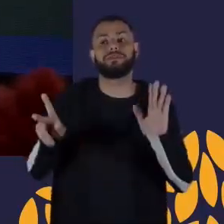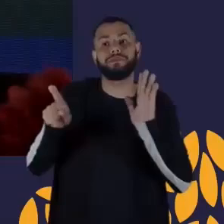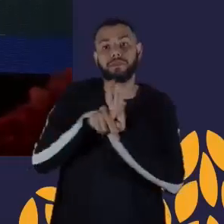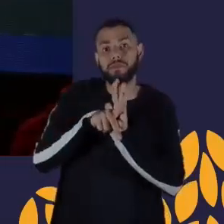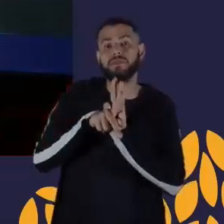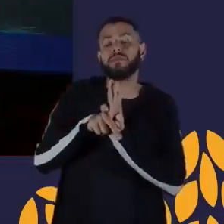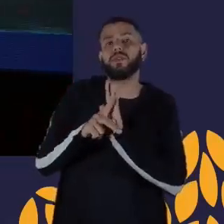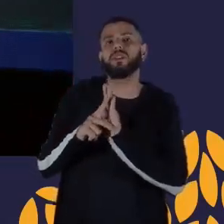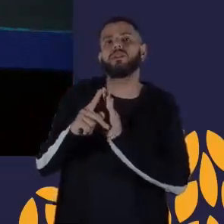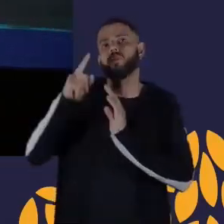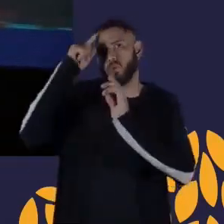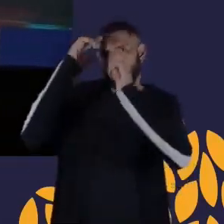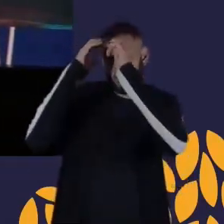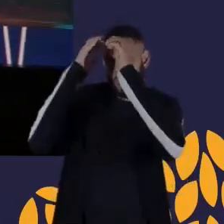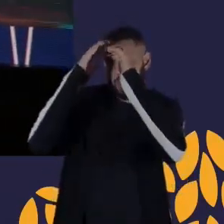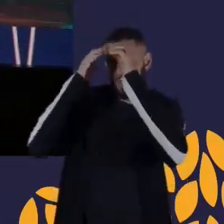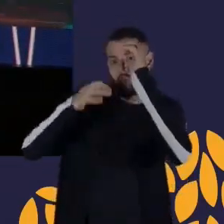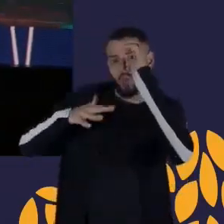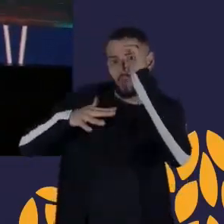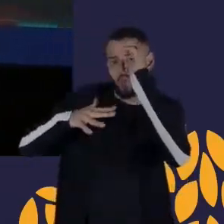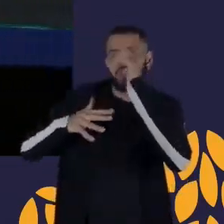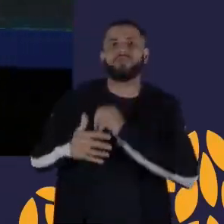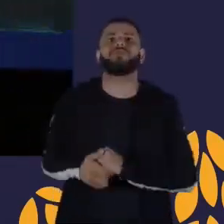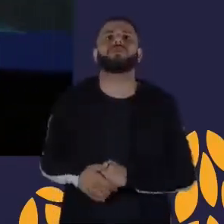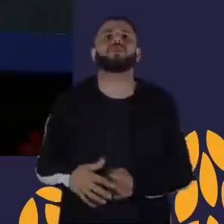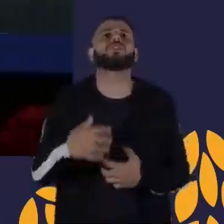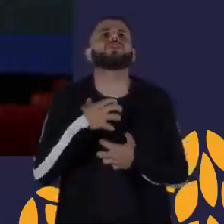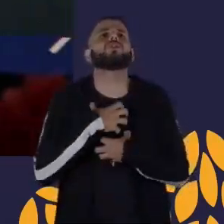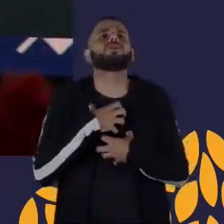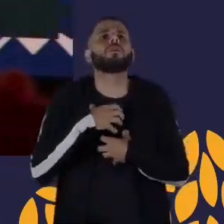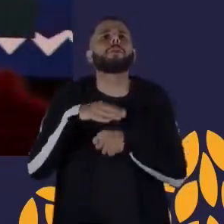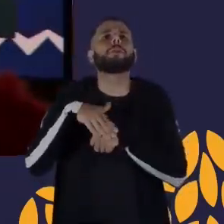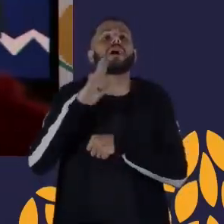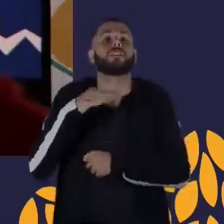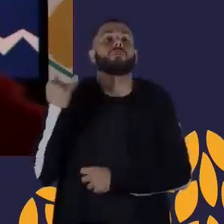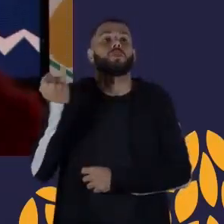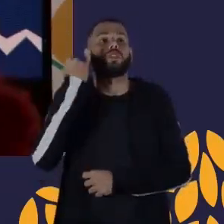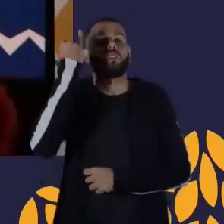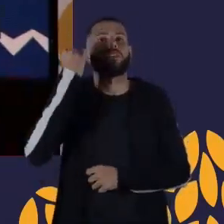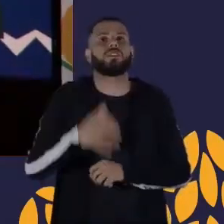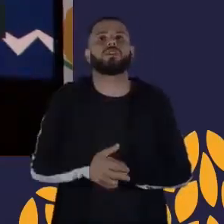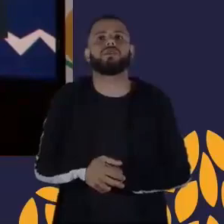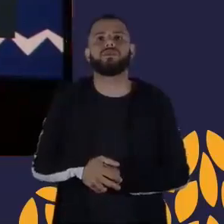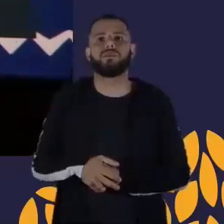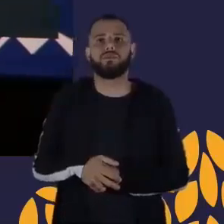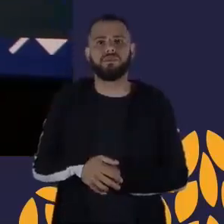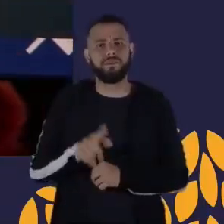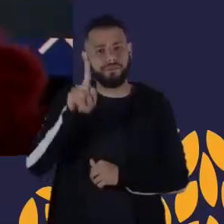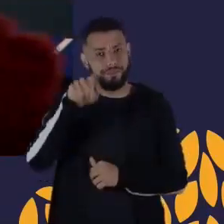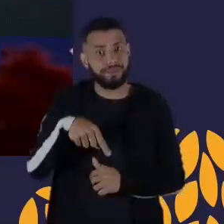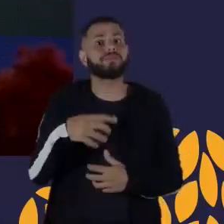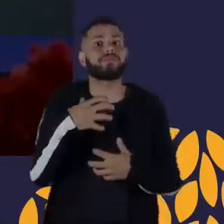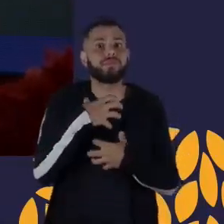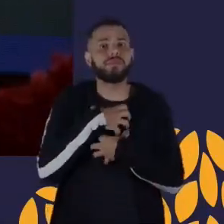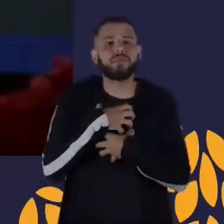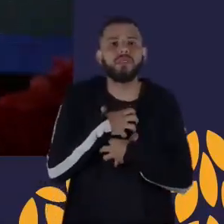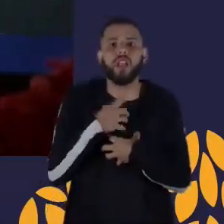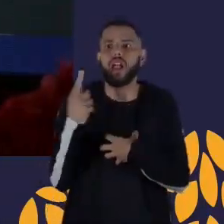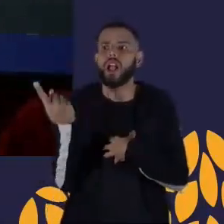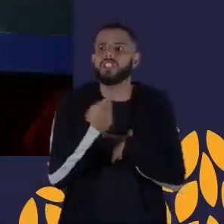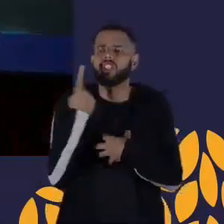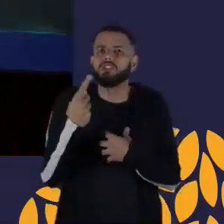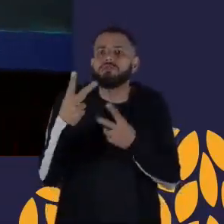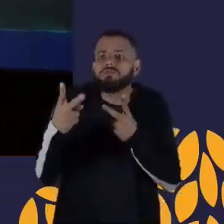extrapiramidais do cérebro. Esses são os sintomas mais importantes. São sintomas